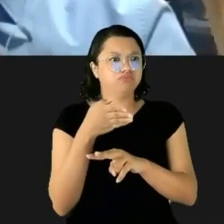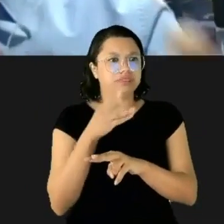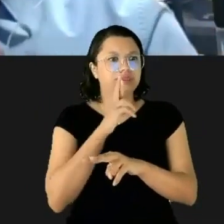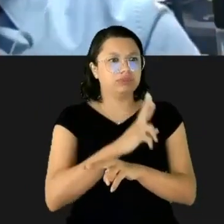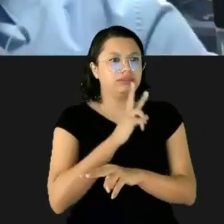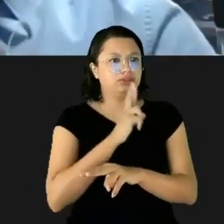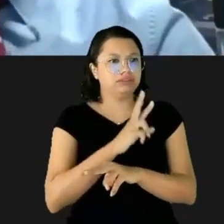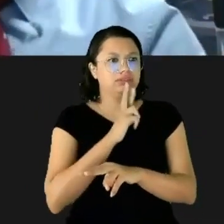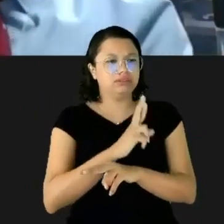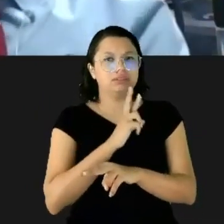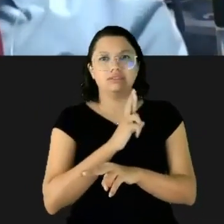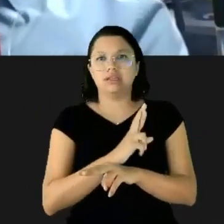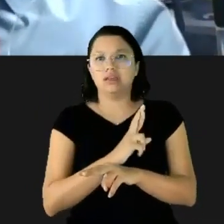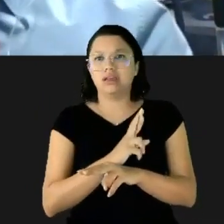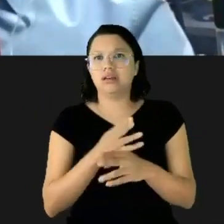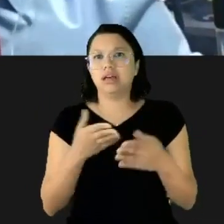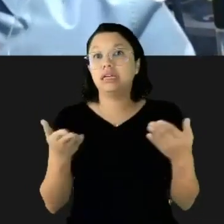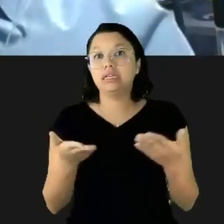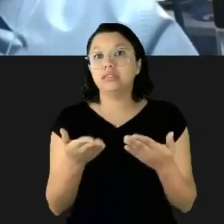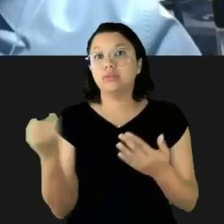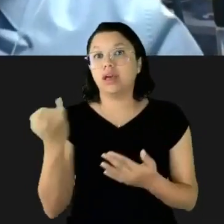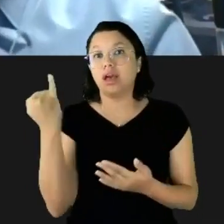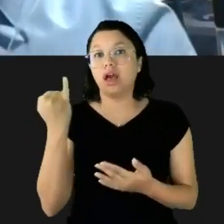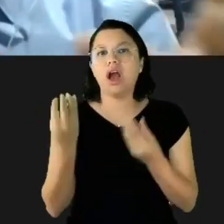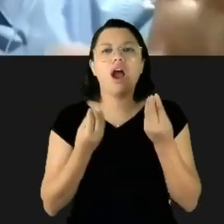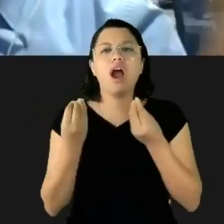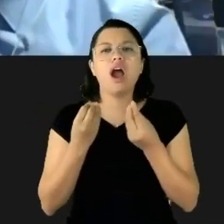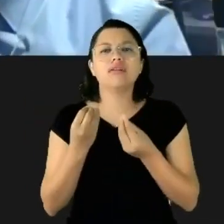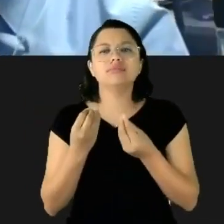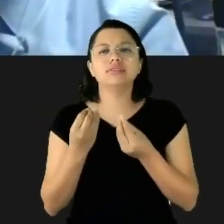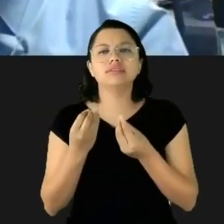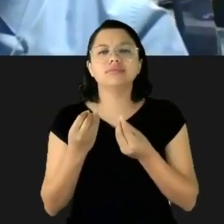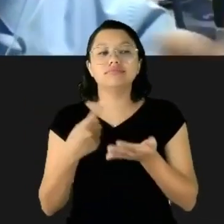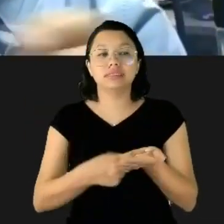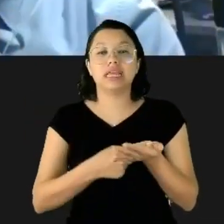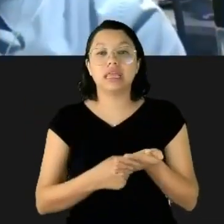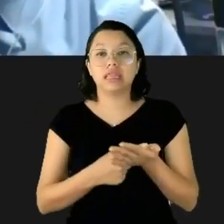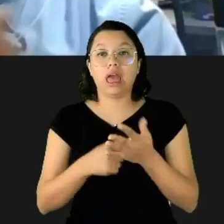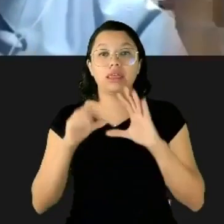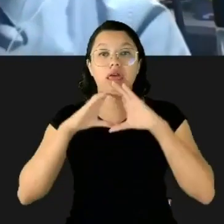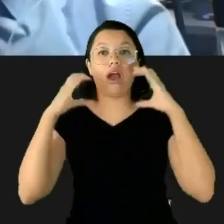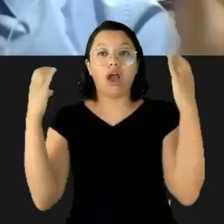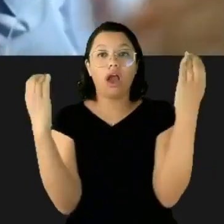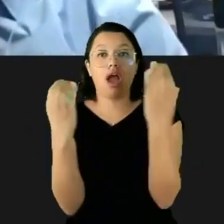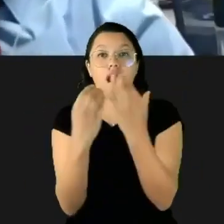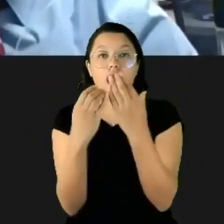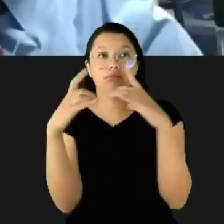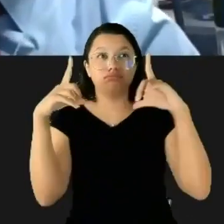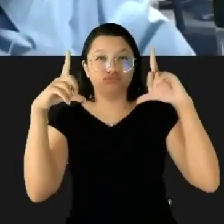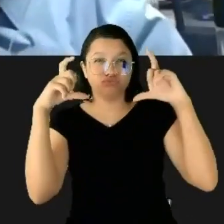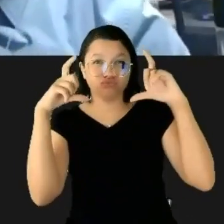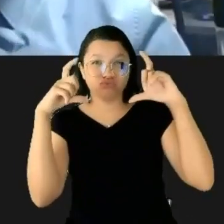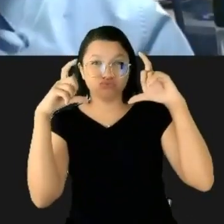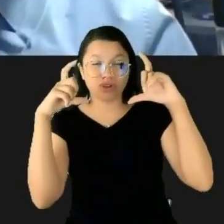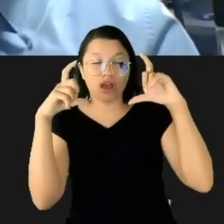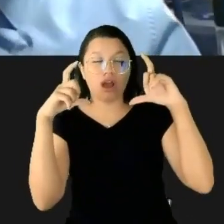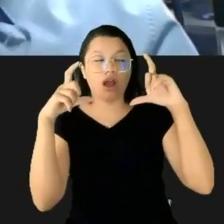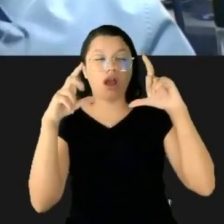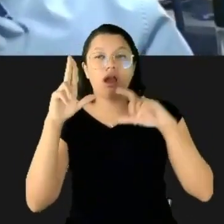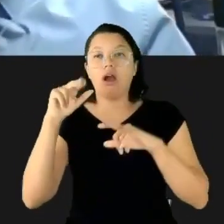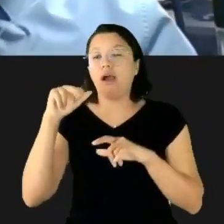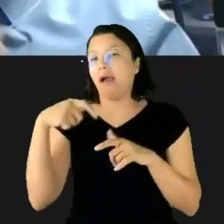resultado, isso é que importa. Como se naquela data da correição fosse tirar uma fotografia e aquilo nunca mais fosse necessário.